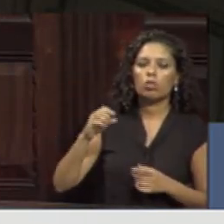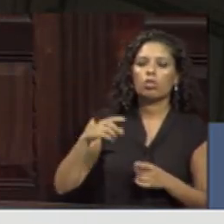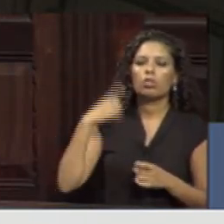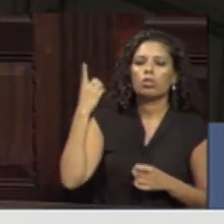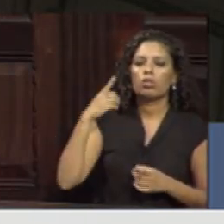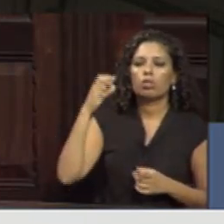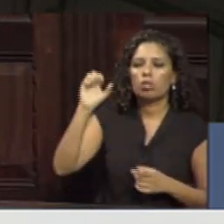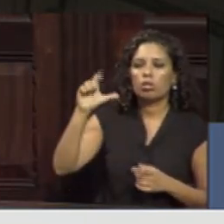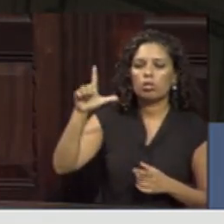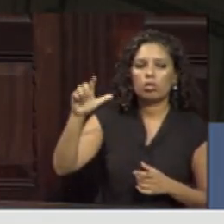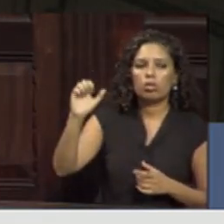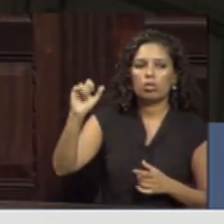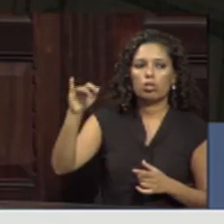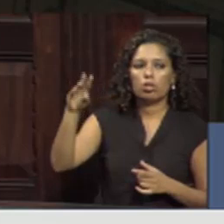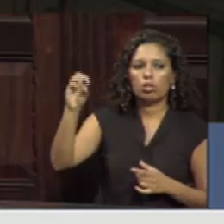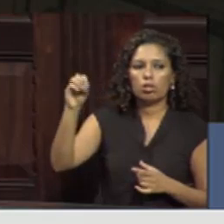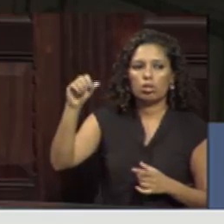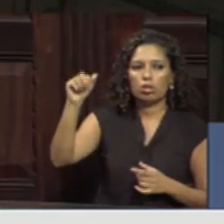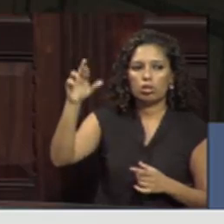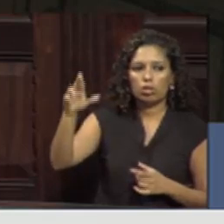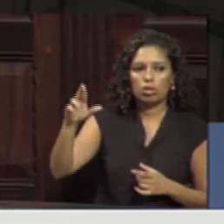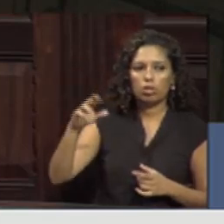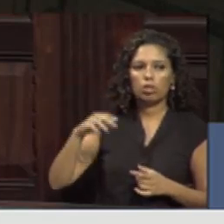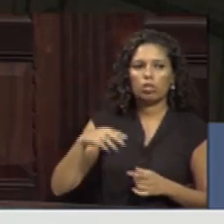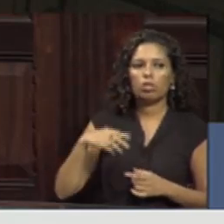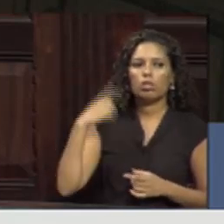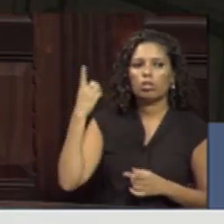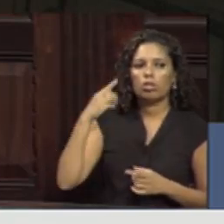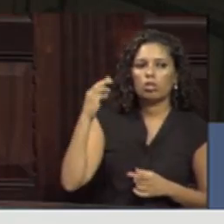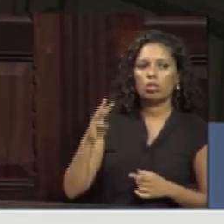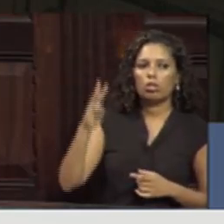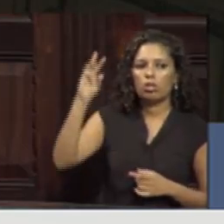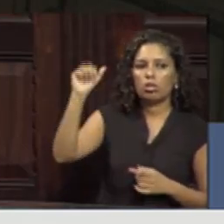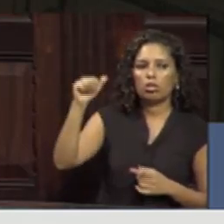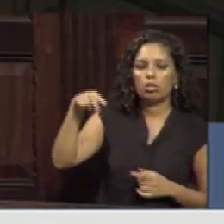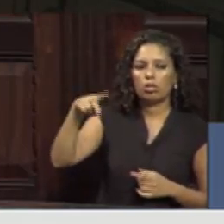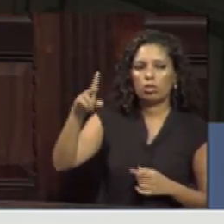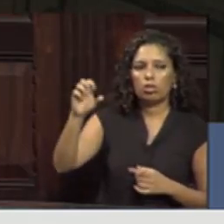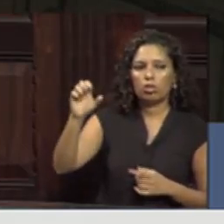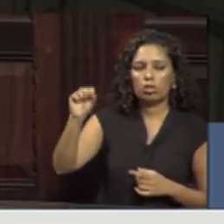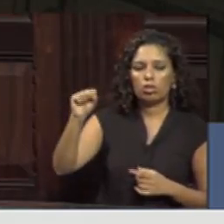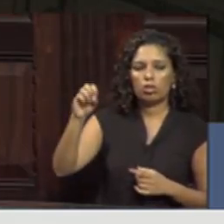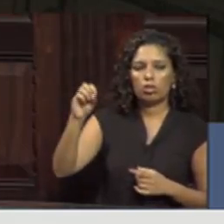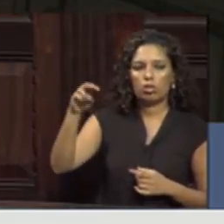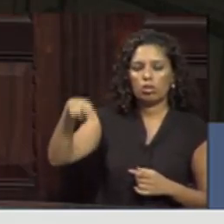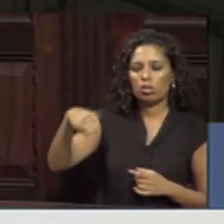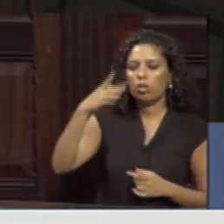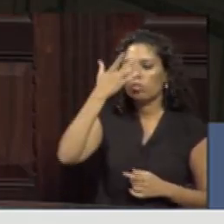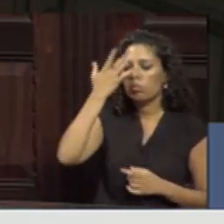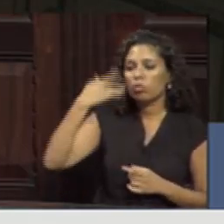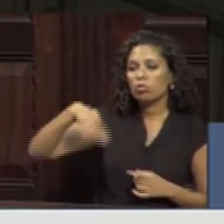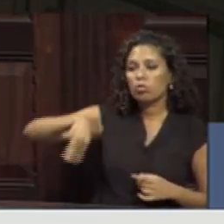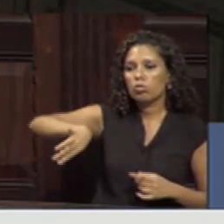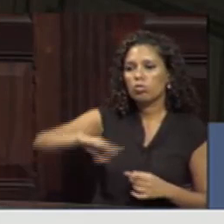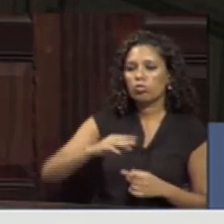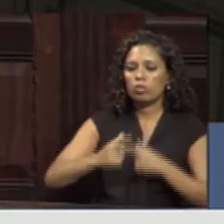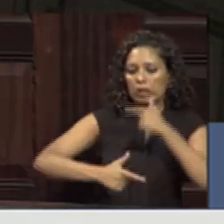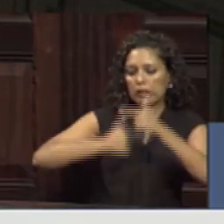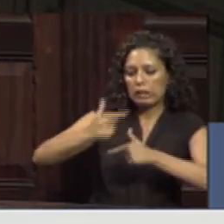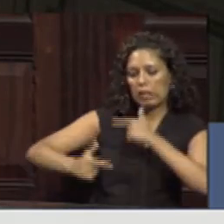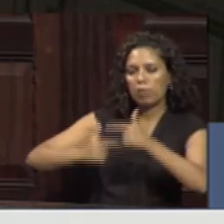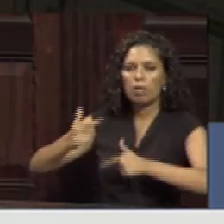Coelho, deputado Flávio Serafini, deputado Wanderson Nogueira, e a toda a assessoria do PSOL na casa, que